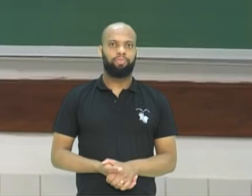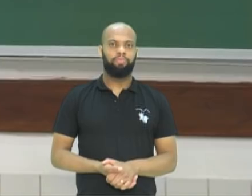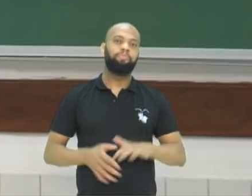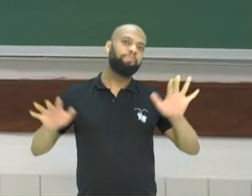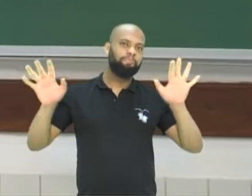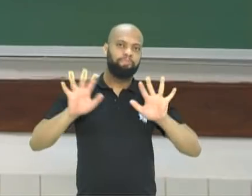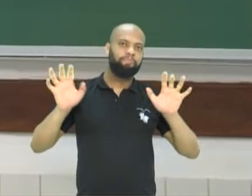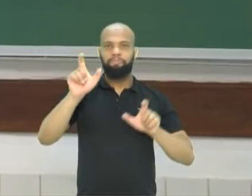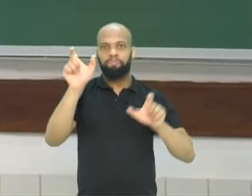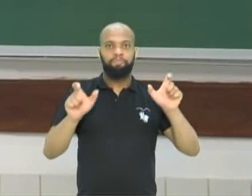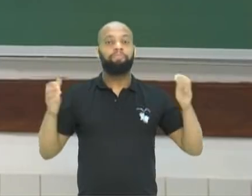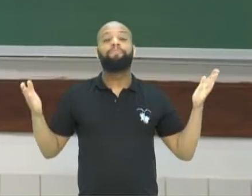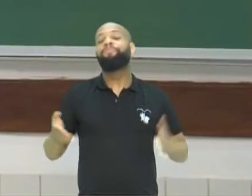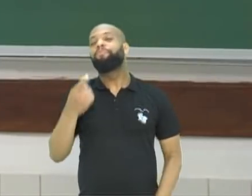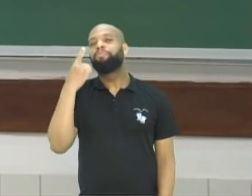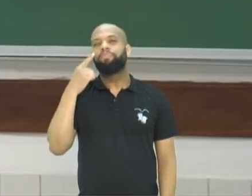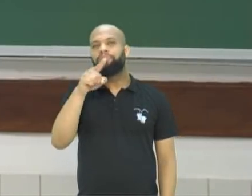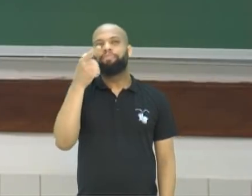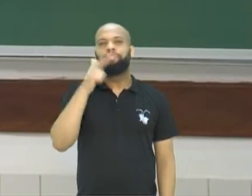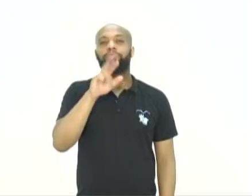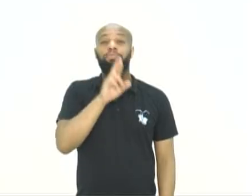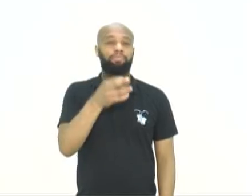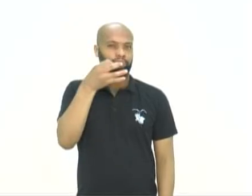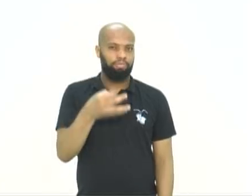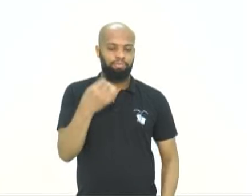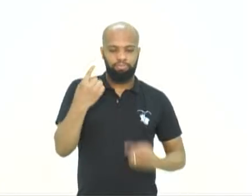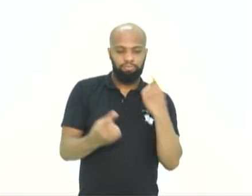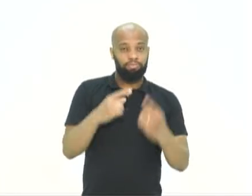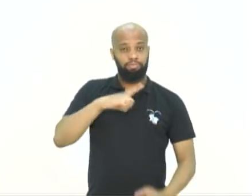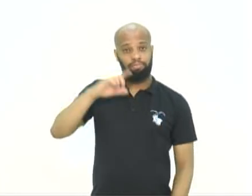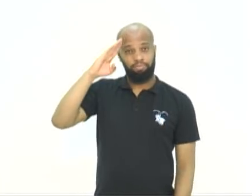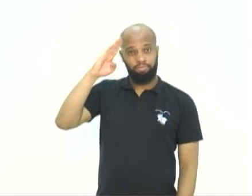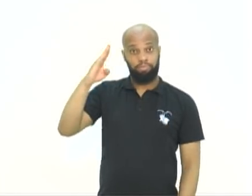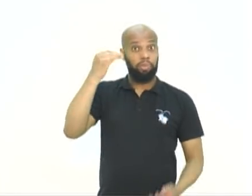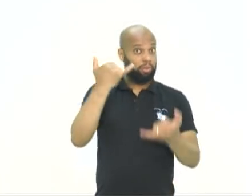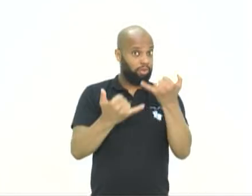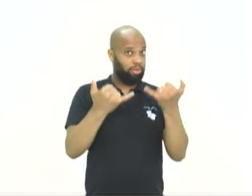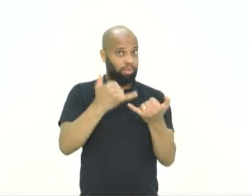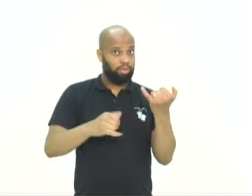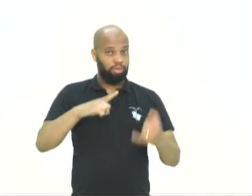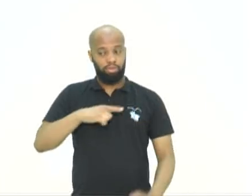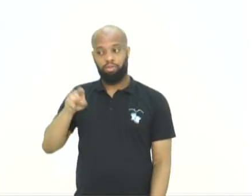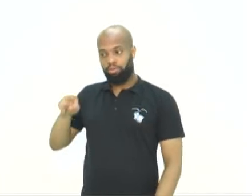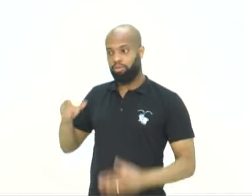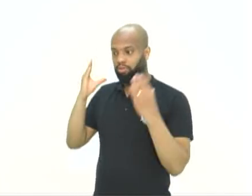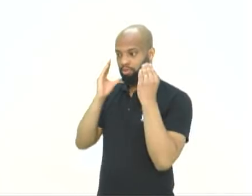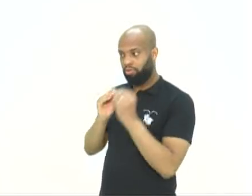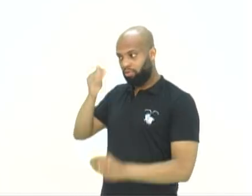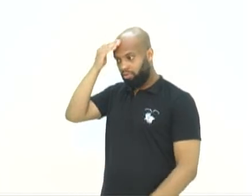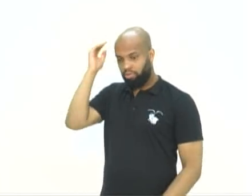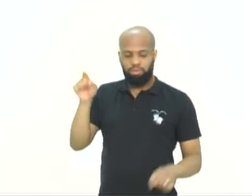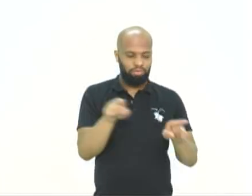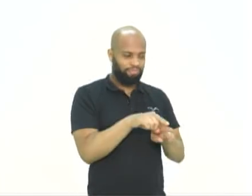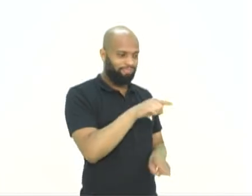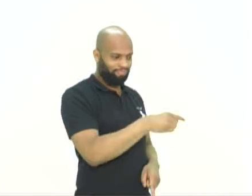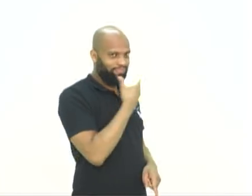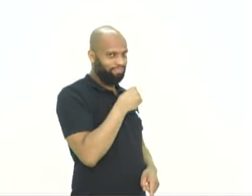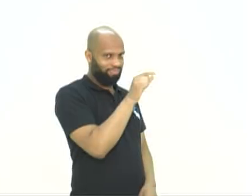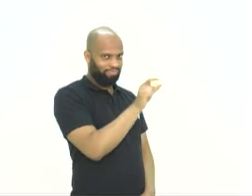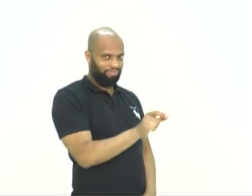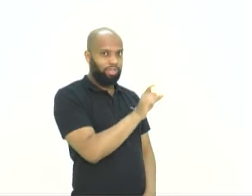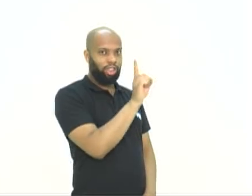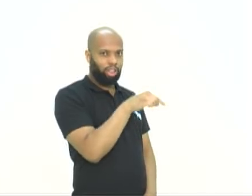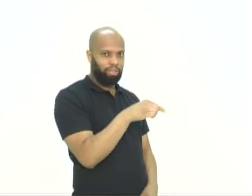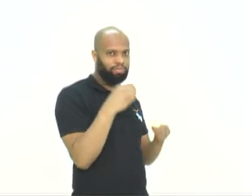Aí, pessoal, vamos ver se vocês acertaram lá. Ó. Quais eram as principais semelhanças entre Lamarck e Darwin? Primeiro, lógico, o